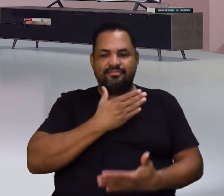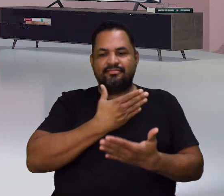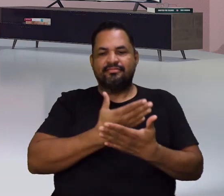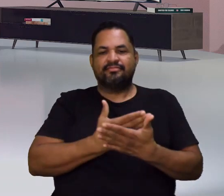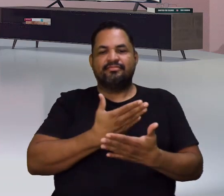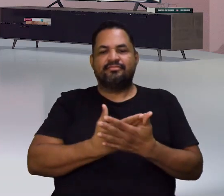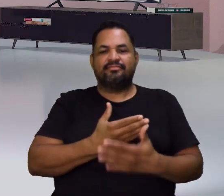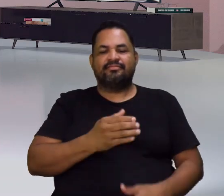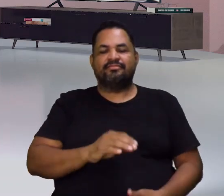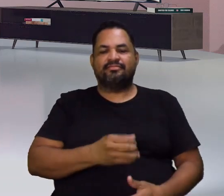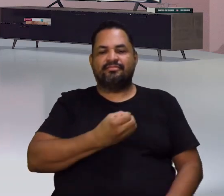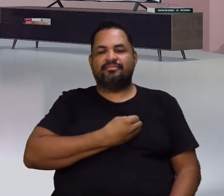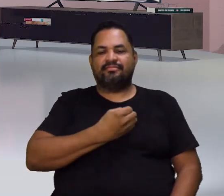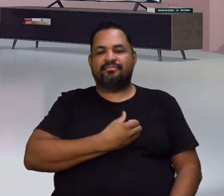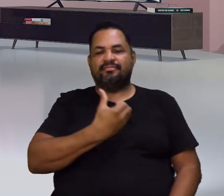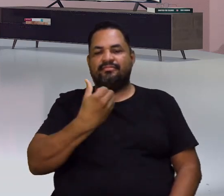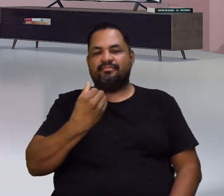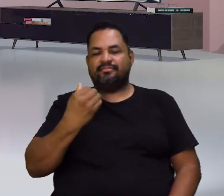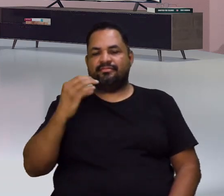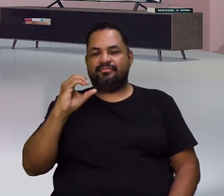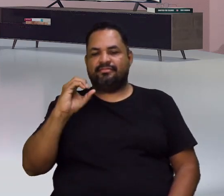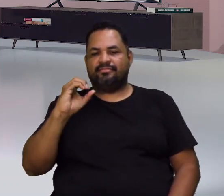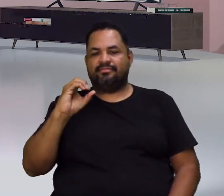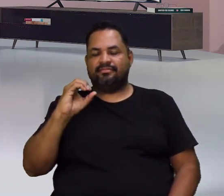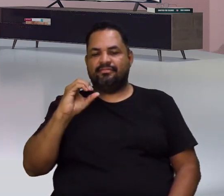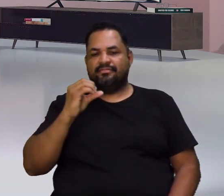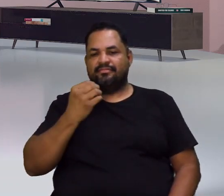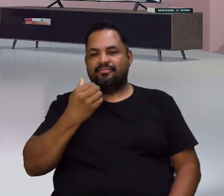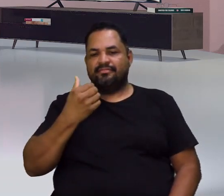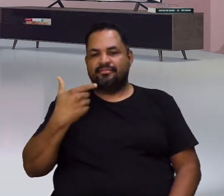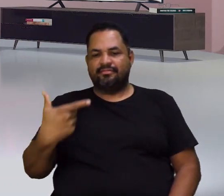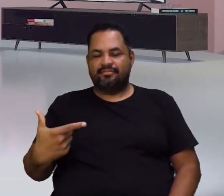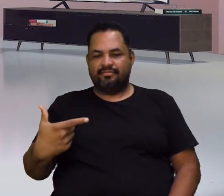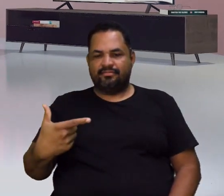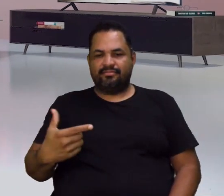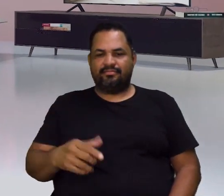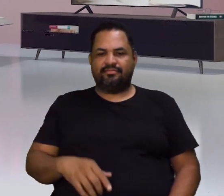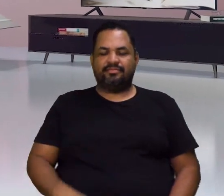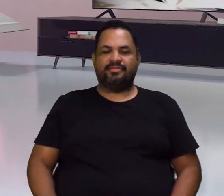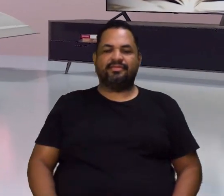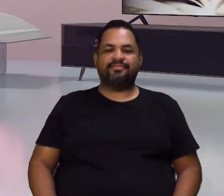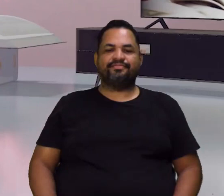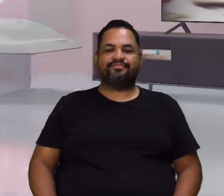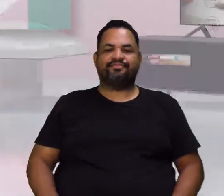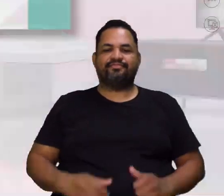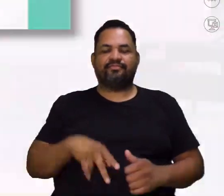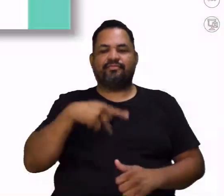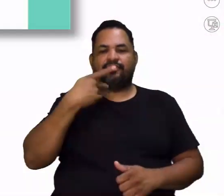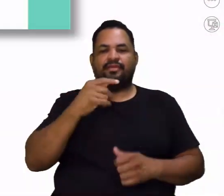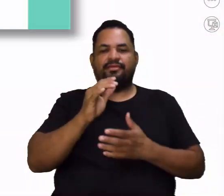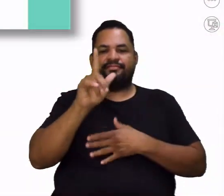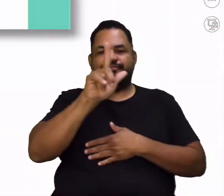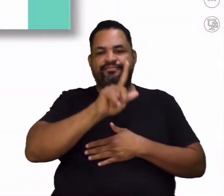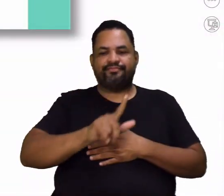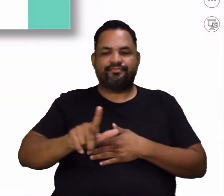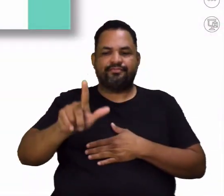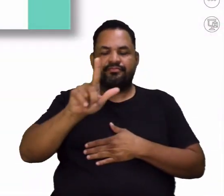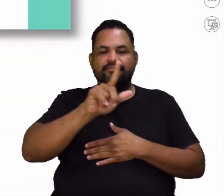aula 62 falando um pouquinho de literatura acompanhe comigo aula